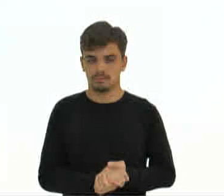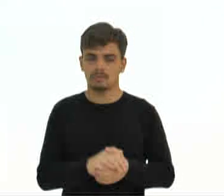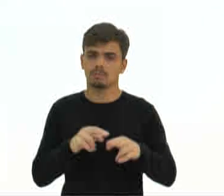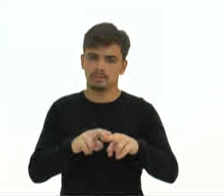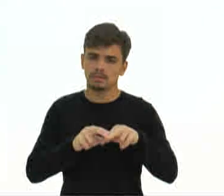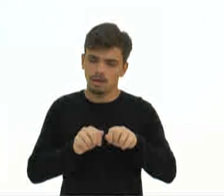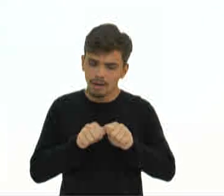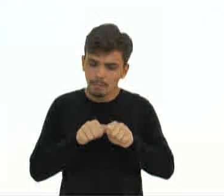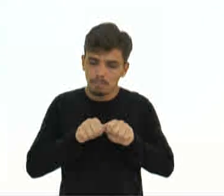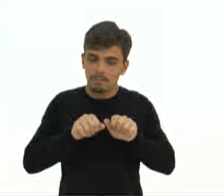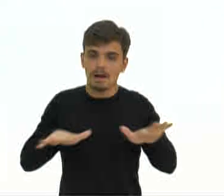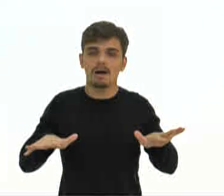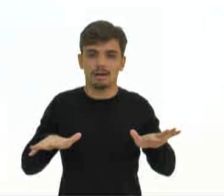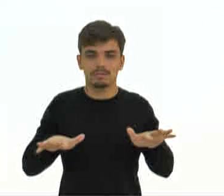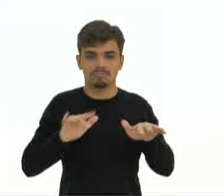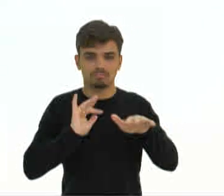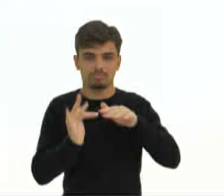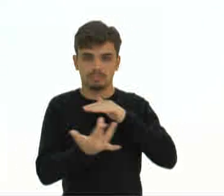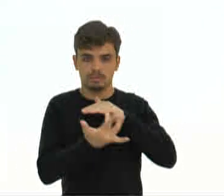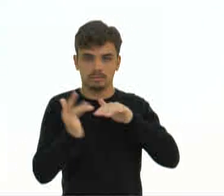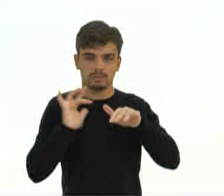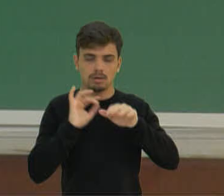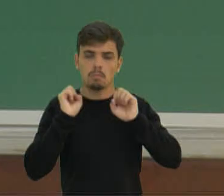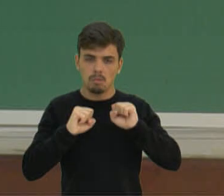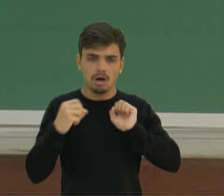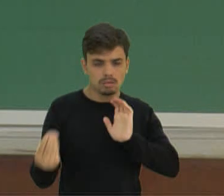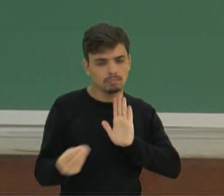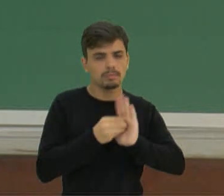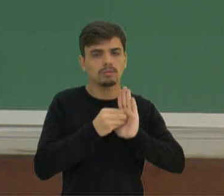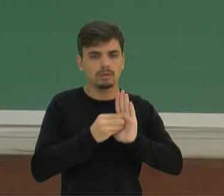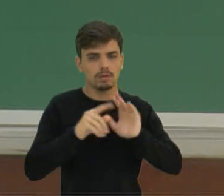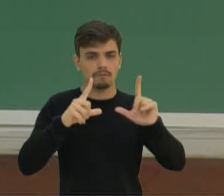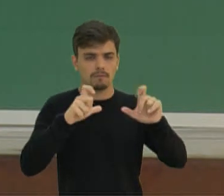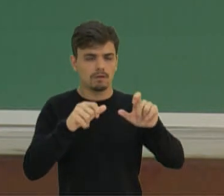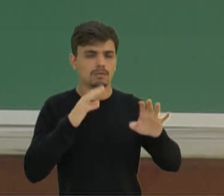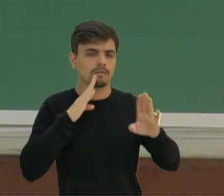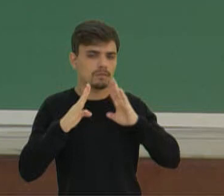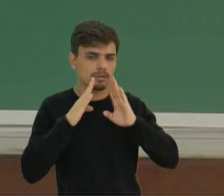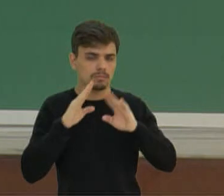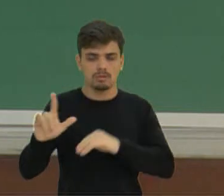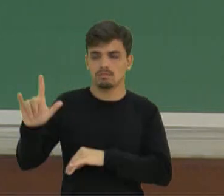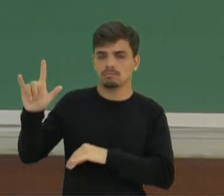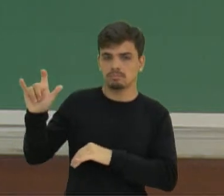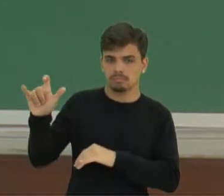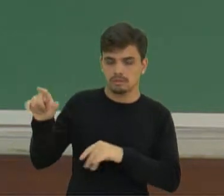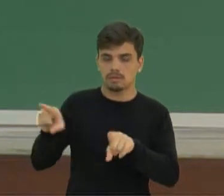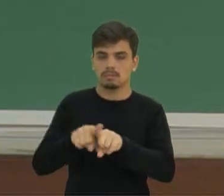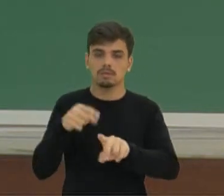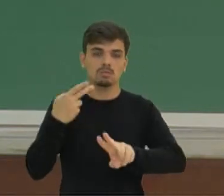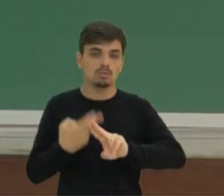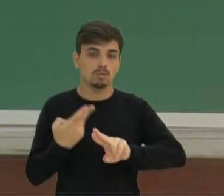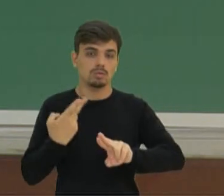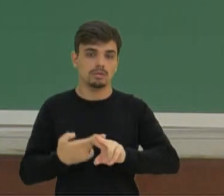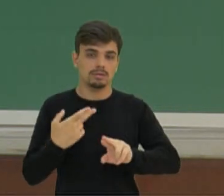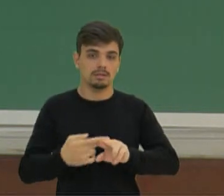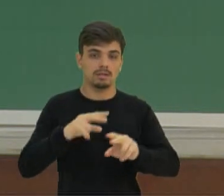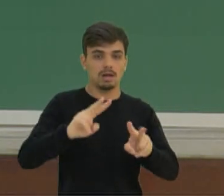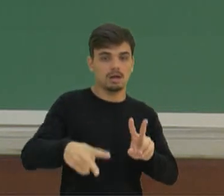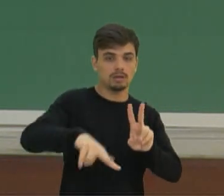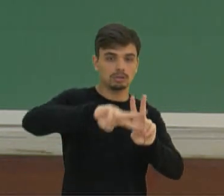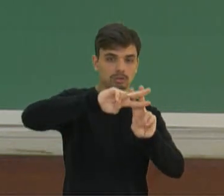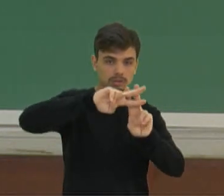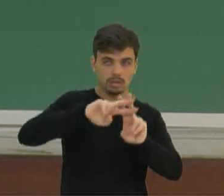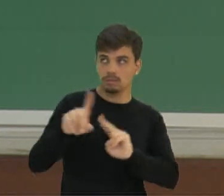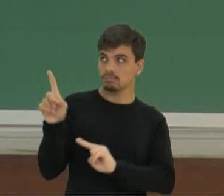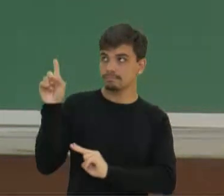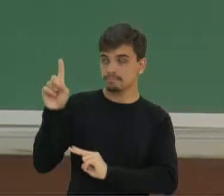a sua atividade nas redes sociais. Postem fotos, tá? No Facebook e no Instagram, utilizando as hashtags da Semana